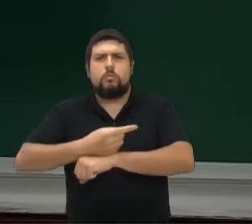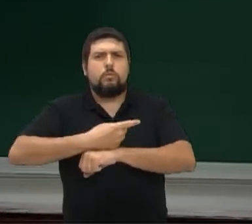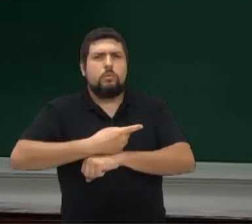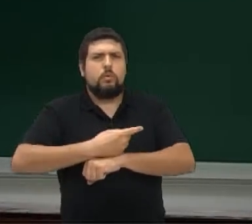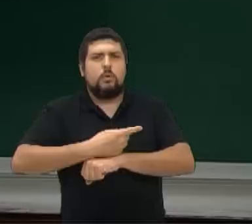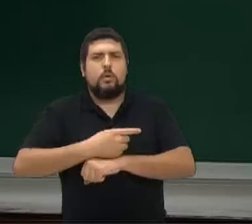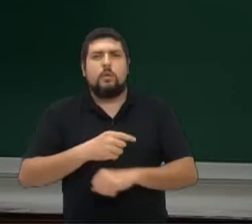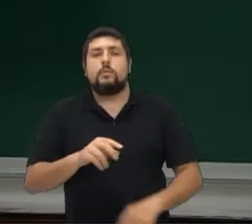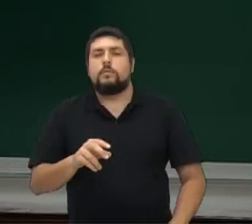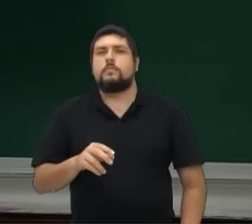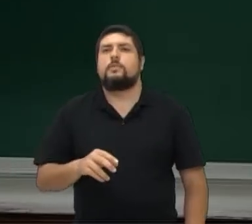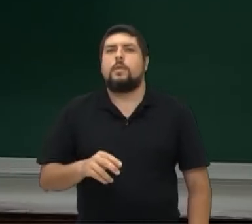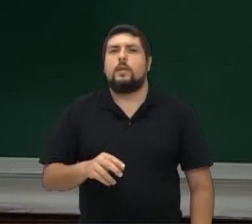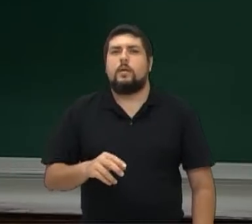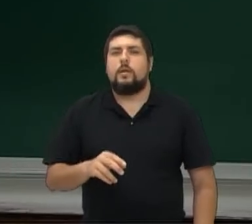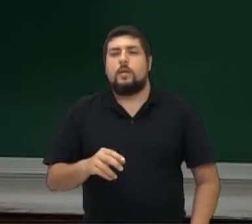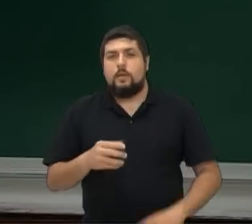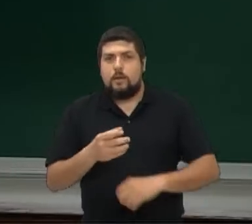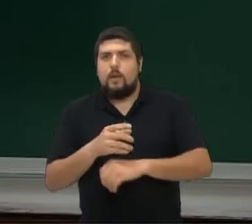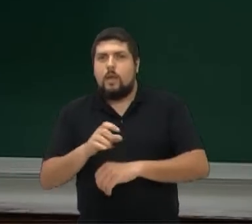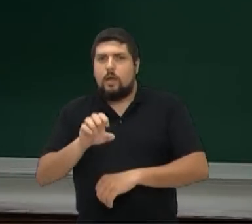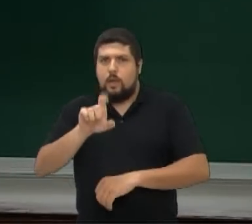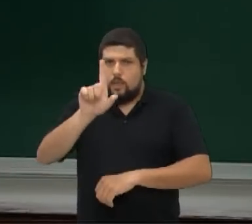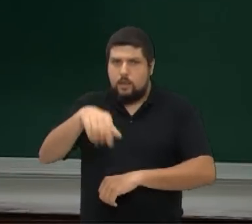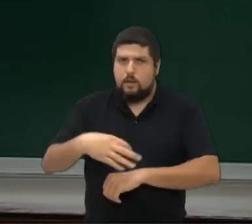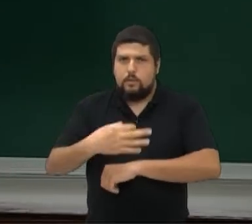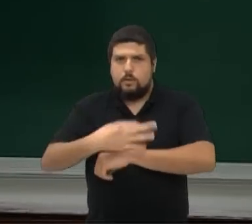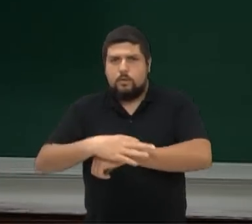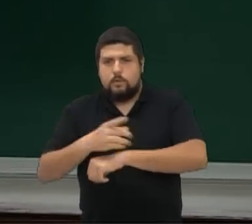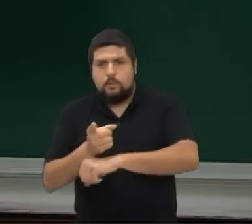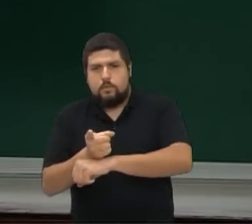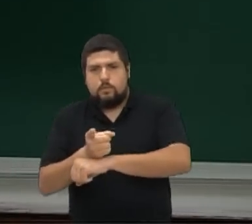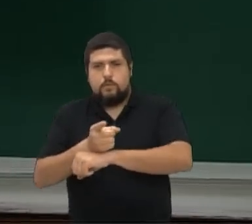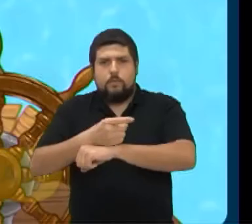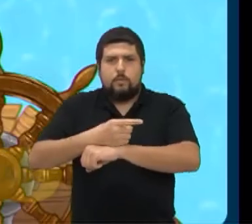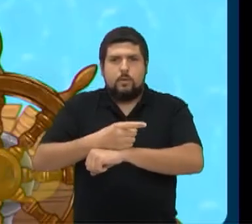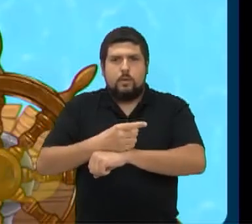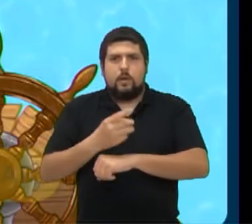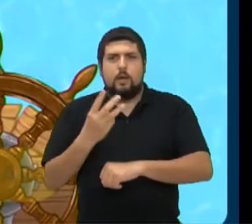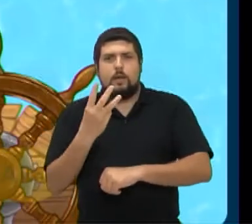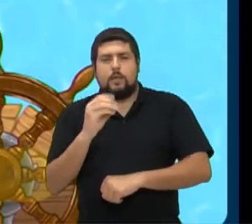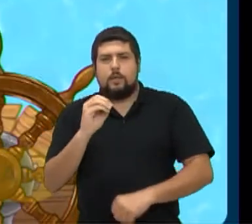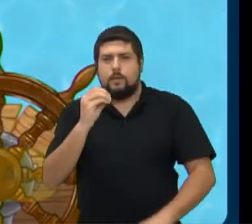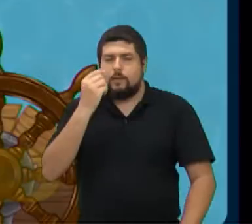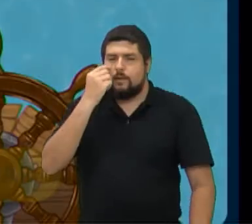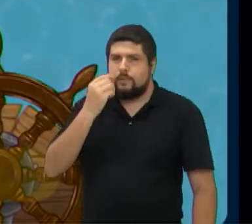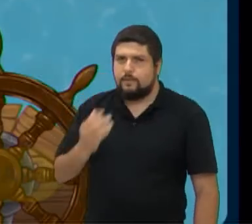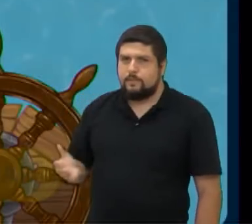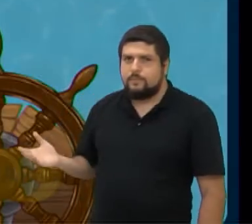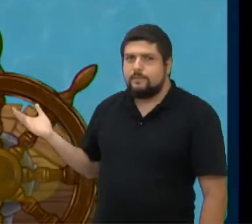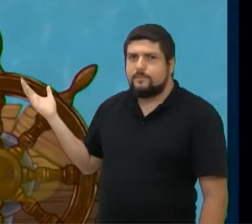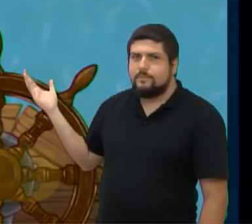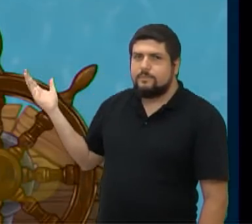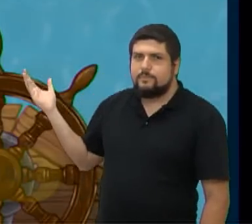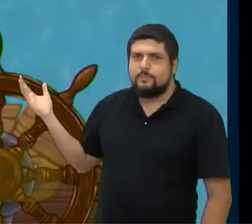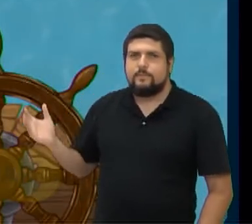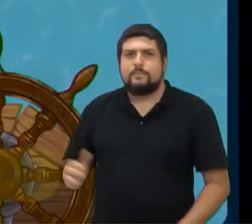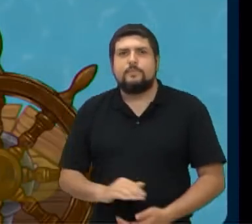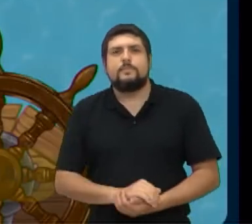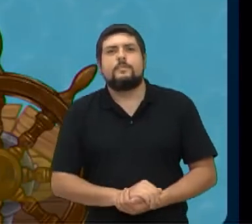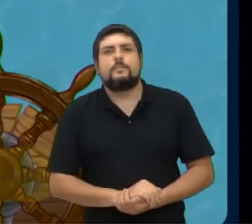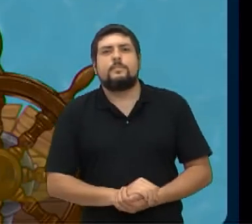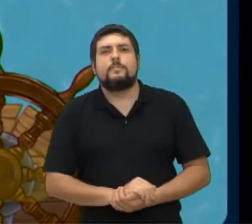fazendo sentido anti-horário, 30 graus. Então, nós vamos colocar lá na nossa rota. Qual é o